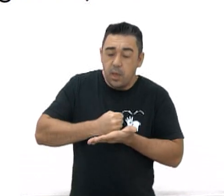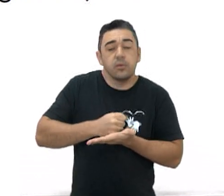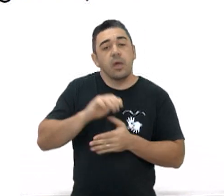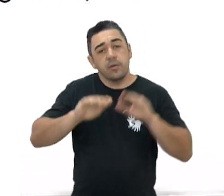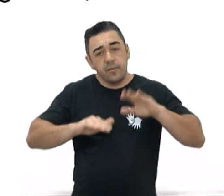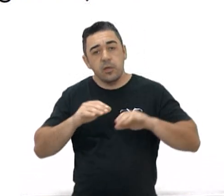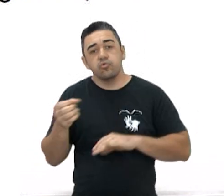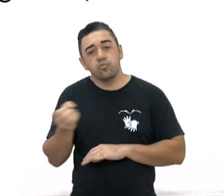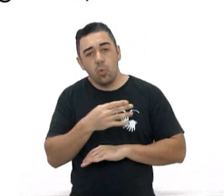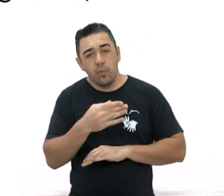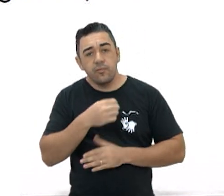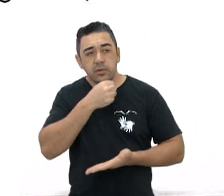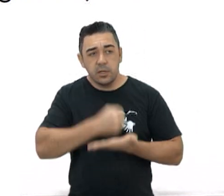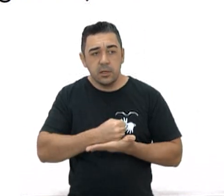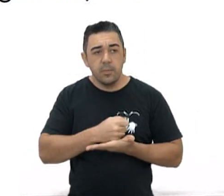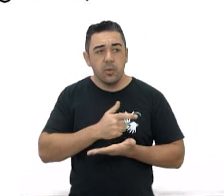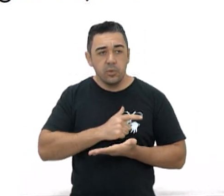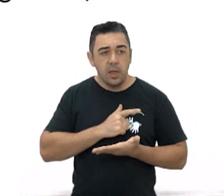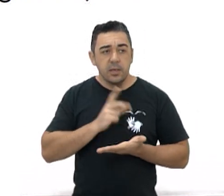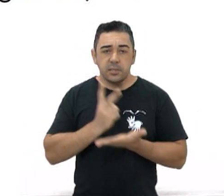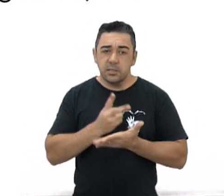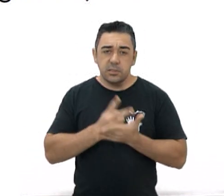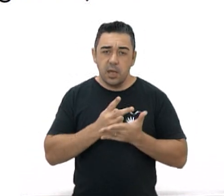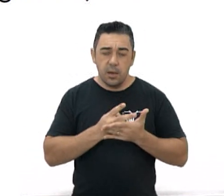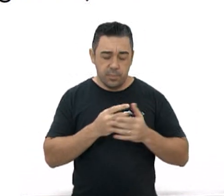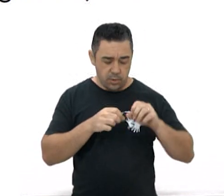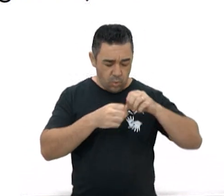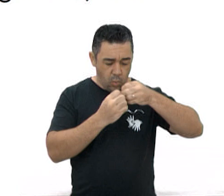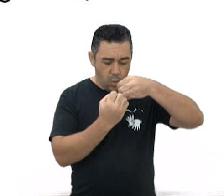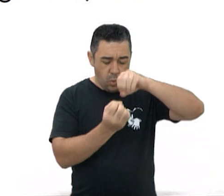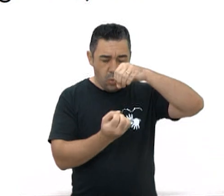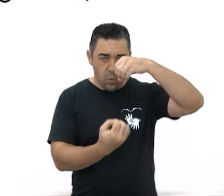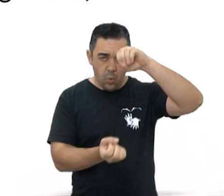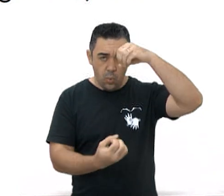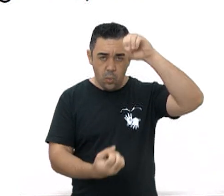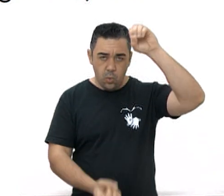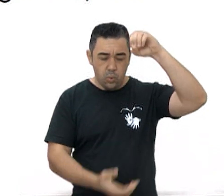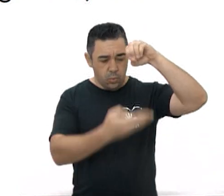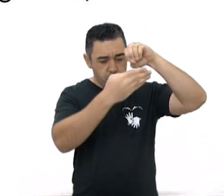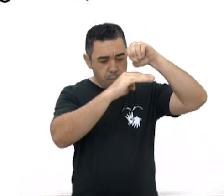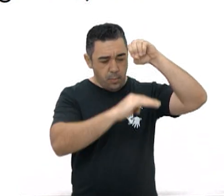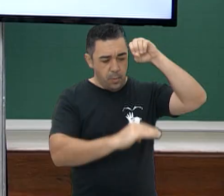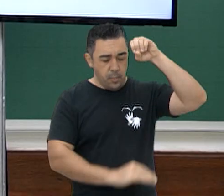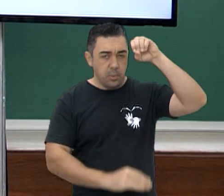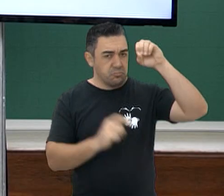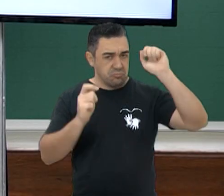têm esse pergaminho com algumas coisas escritas, que não é muito legível.